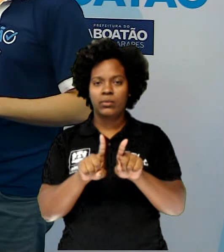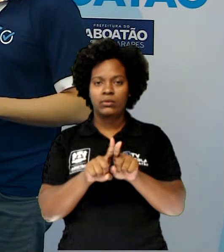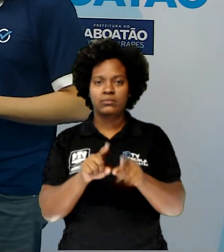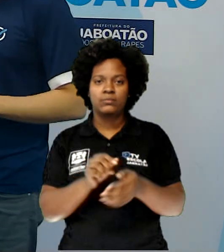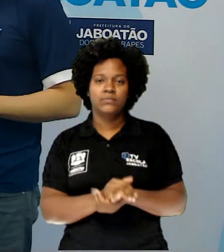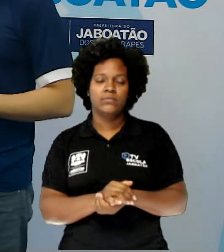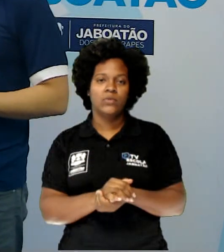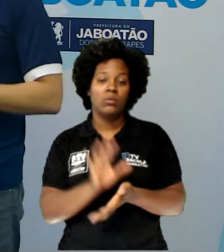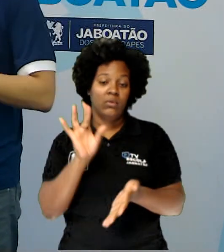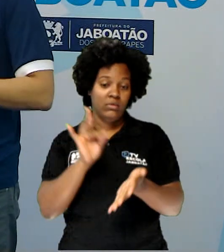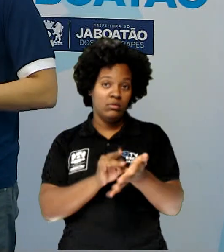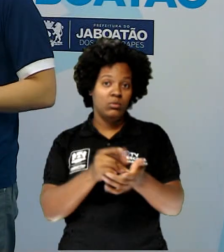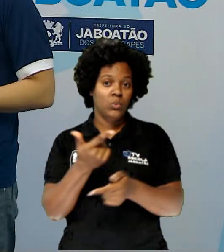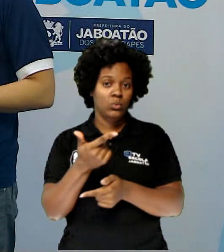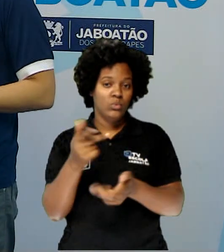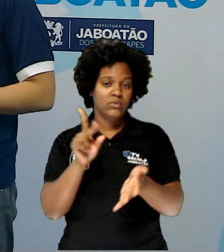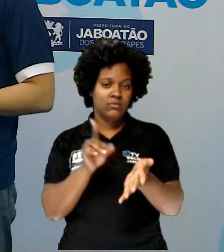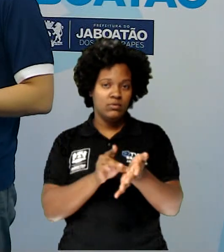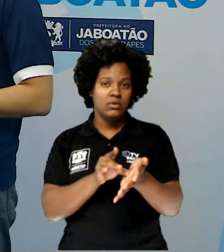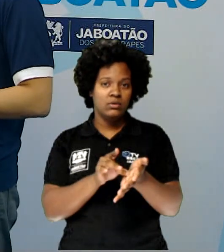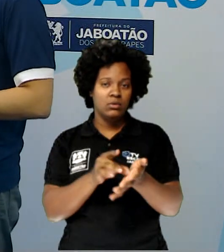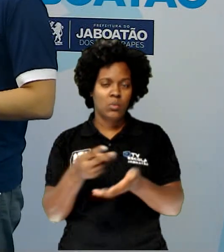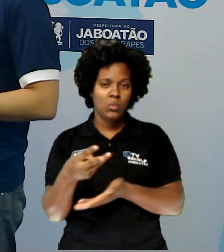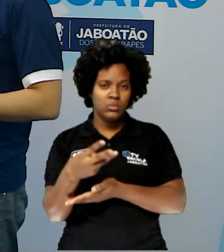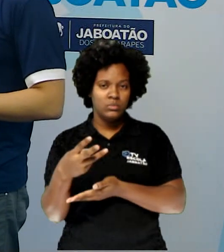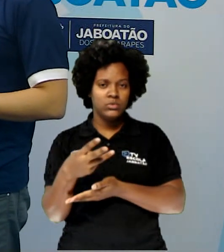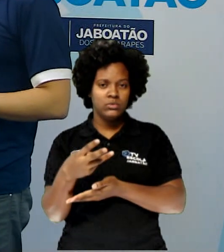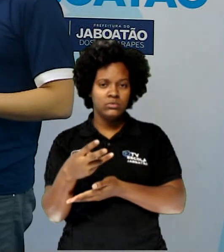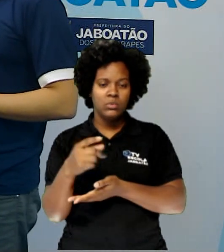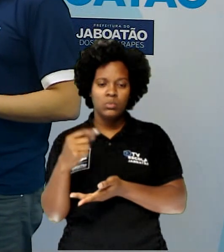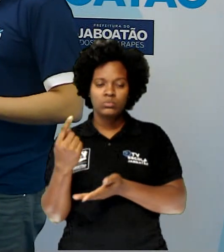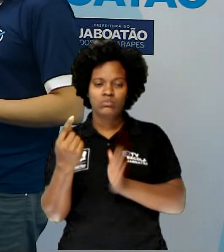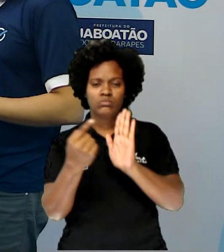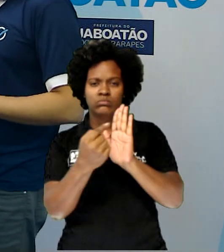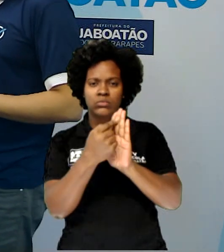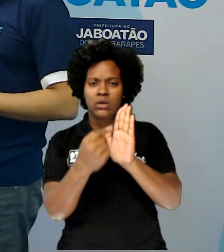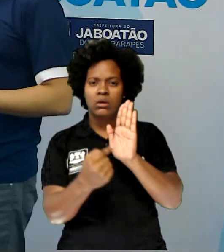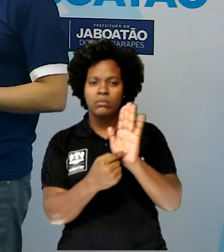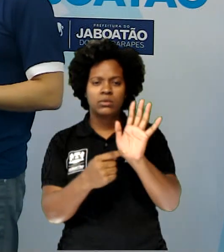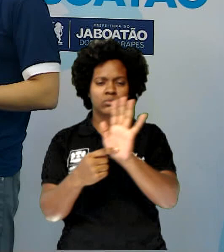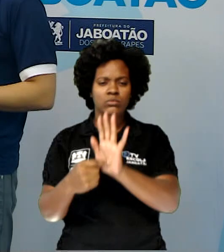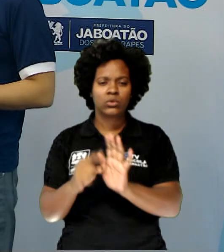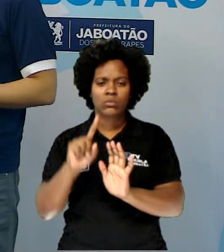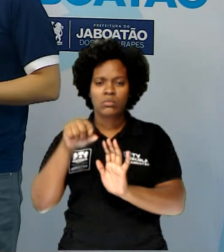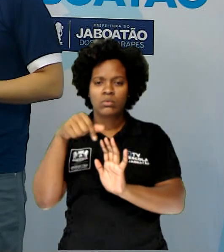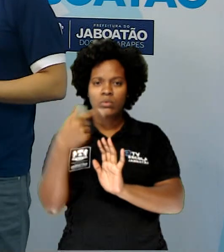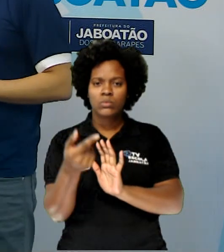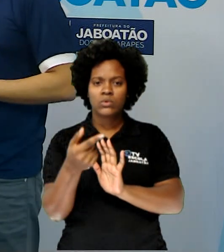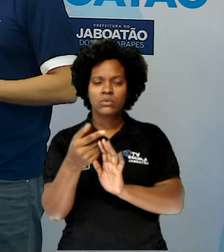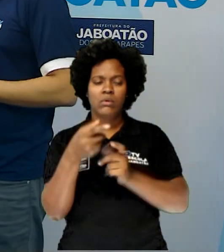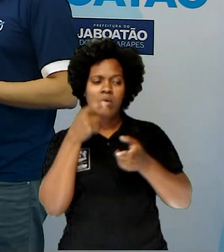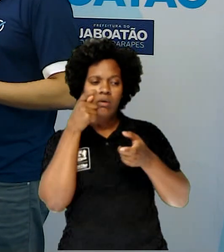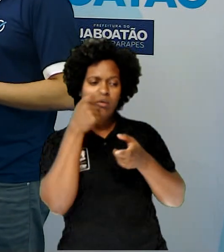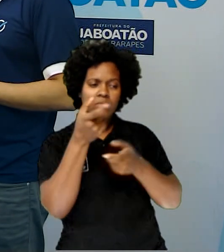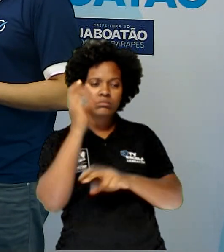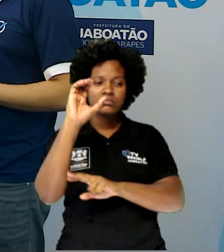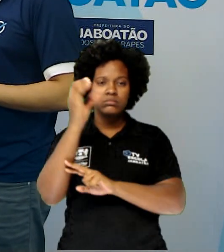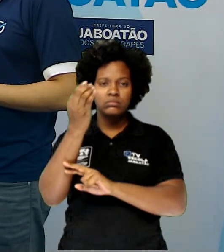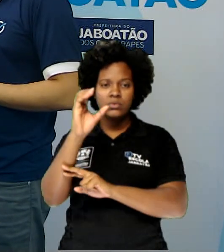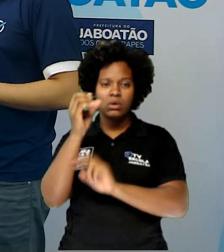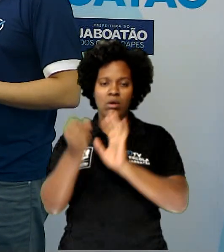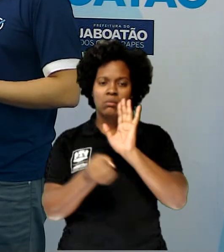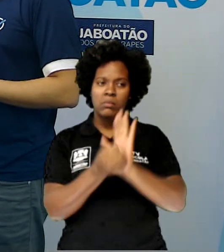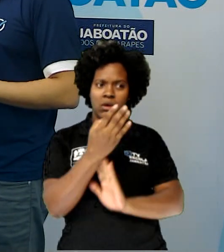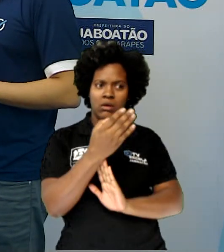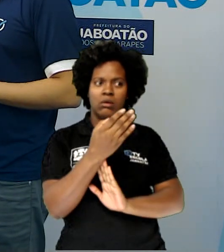verdadeiro. Vejamos agora o item 3. Os dois pontos que aparecem depois de interesse científico que